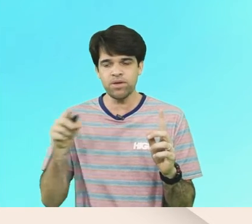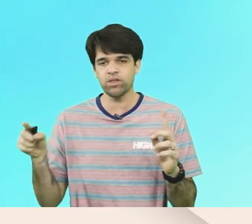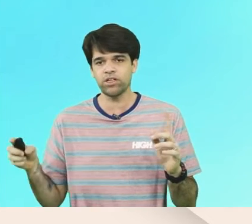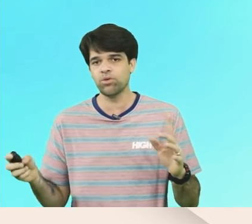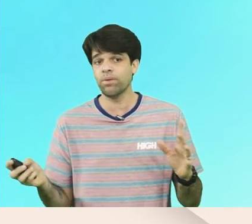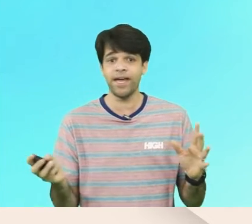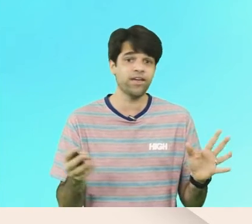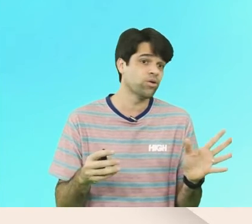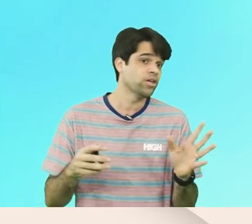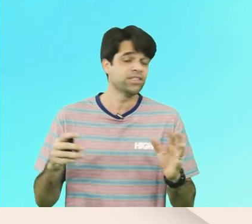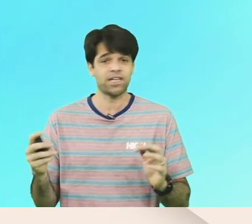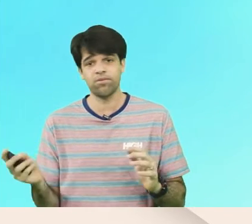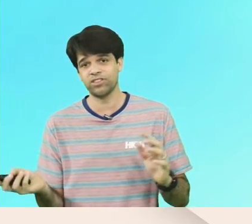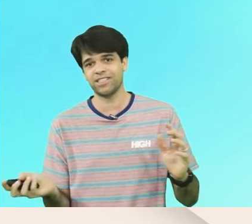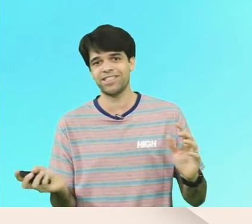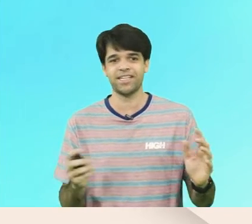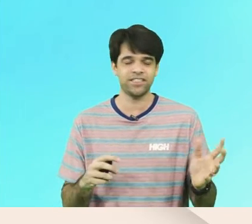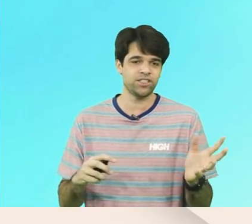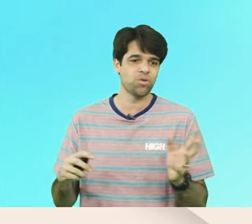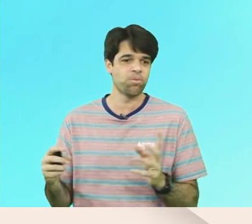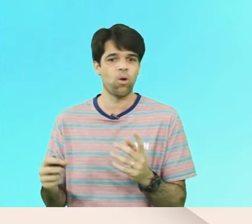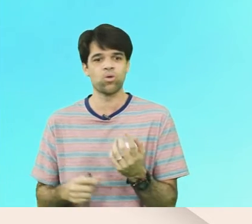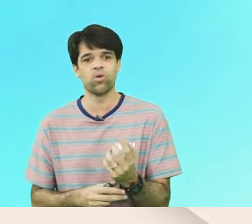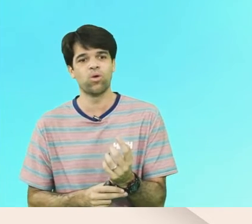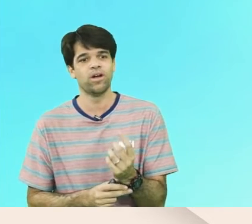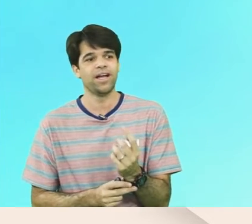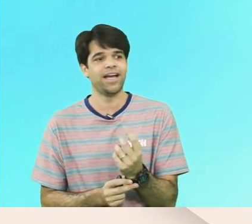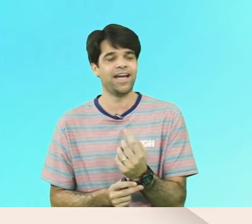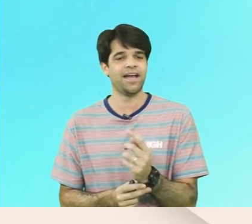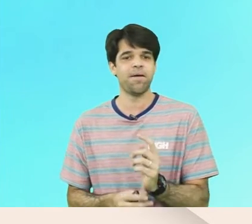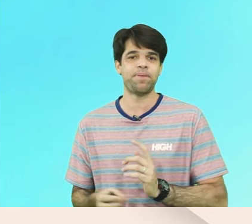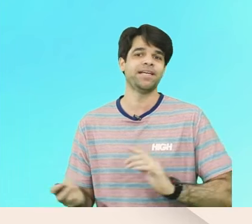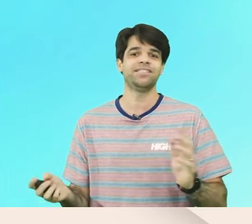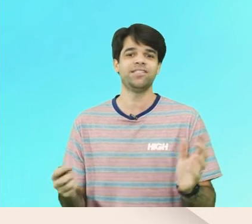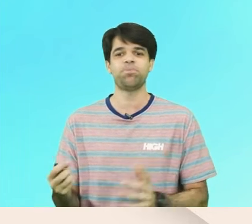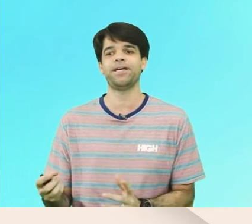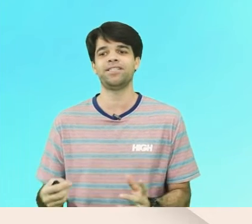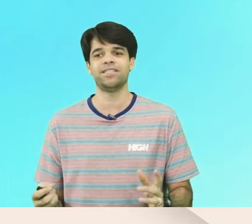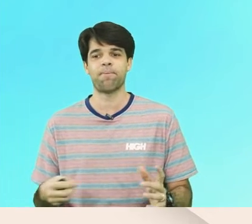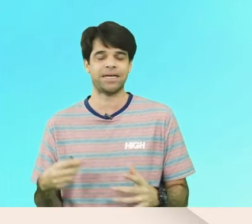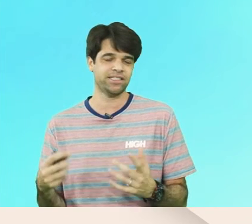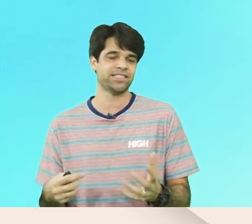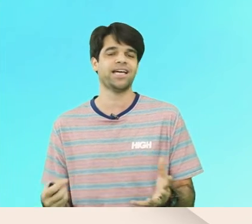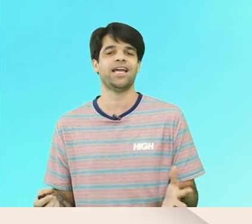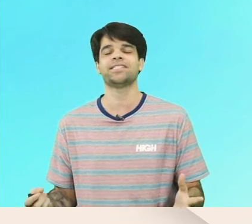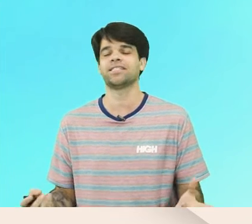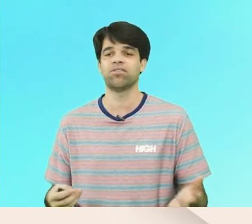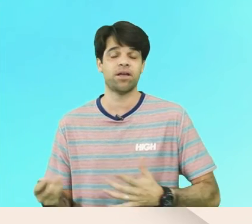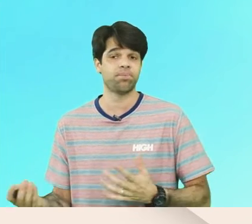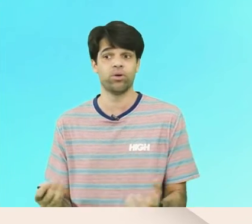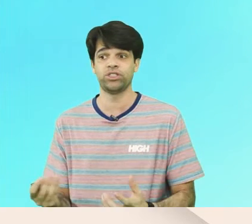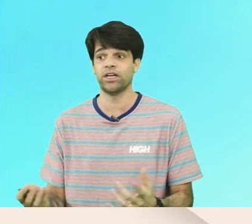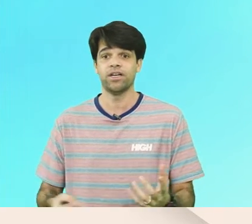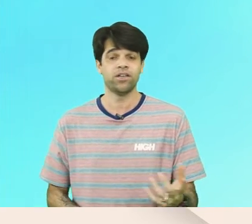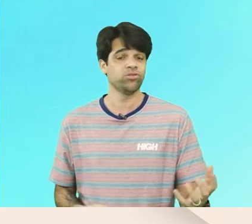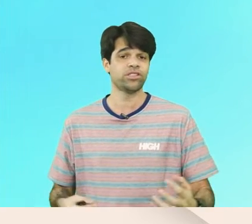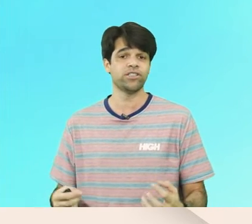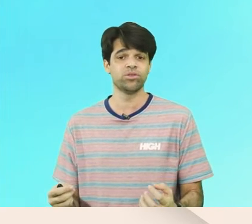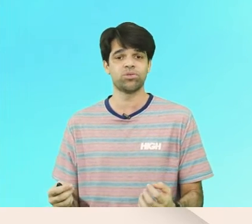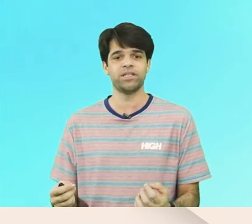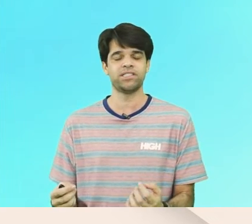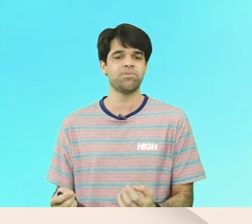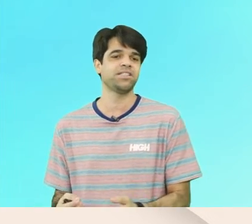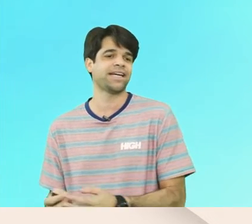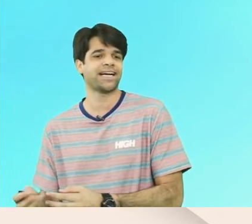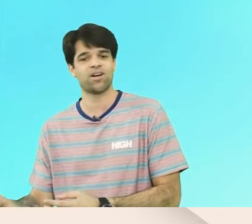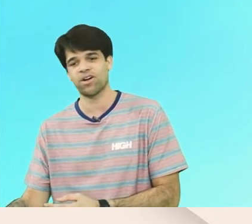esse caminho aqui do meio, sabe, você se sente um pouco perdido e perdida a partir dessa relação, né? Poxa, eu não